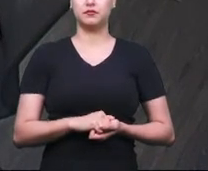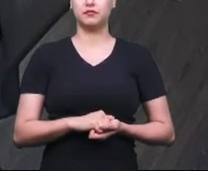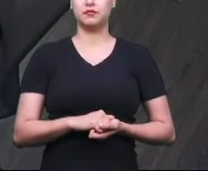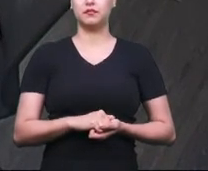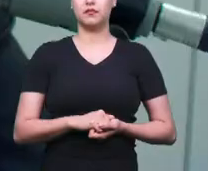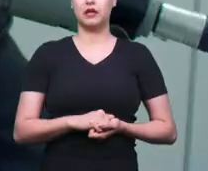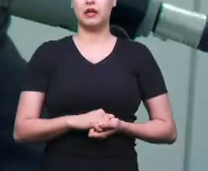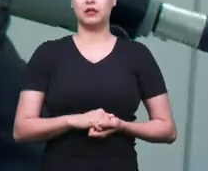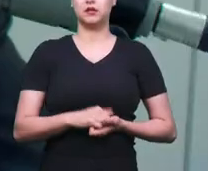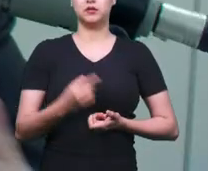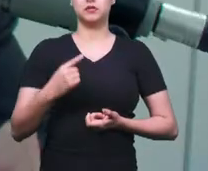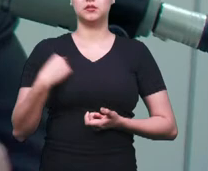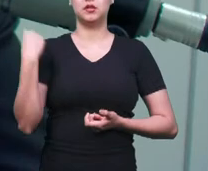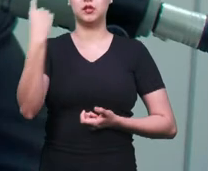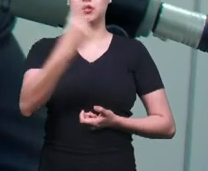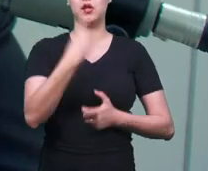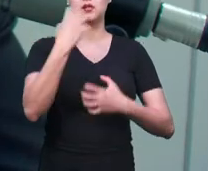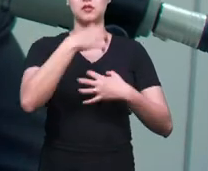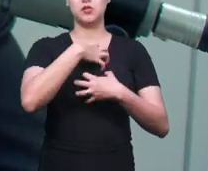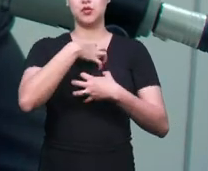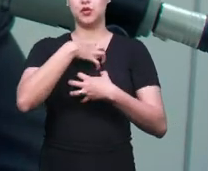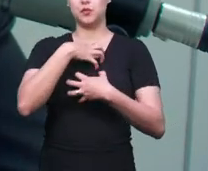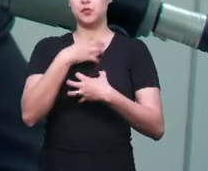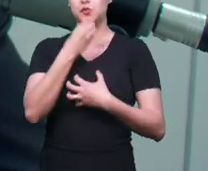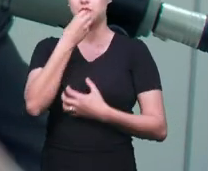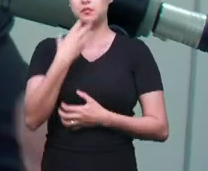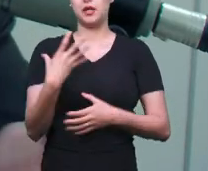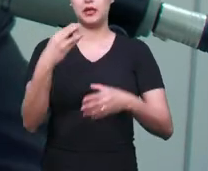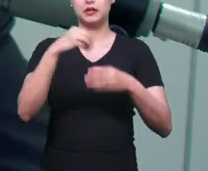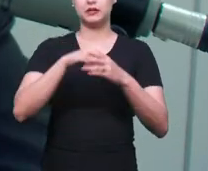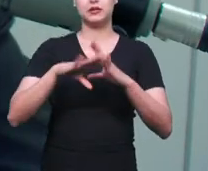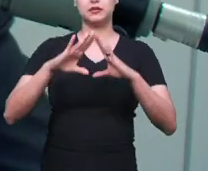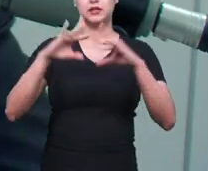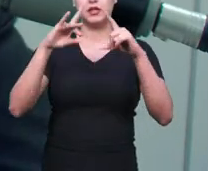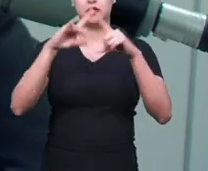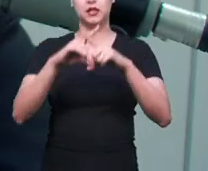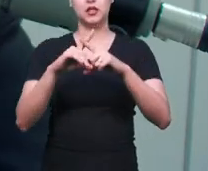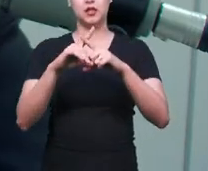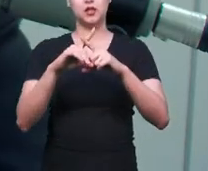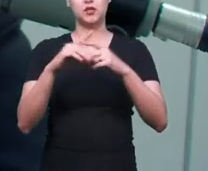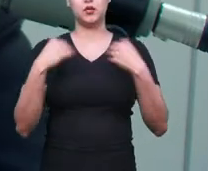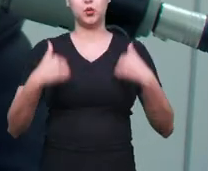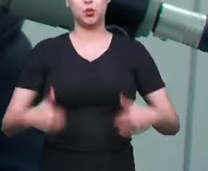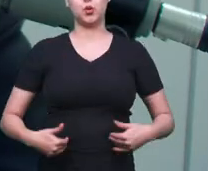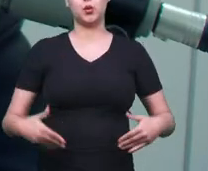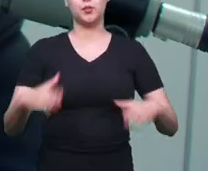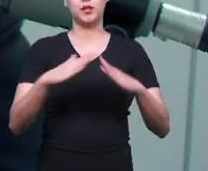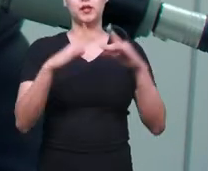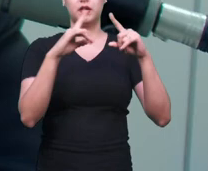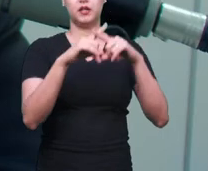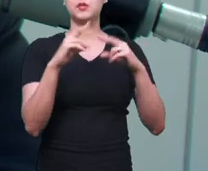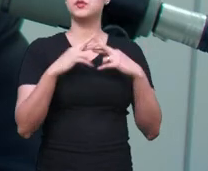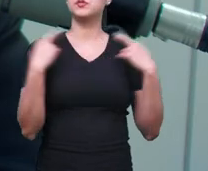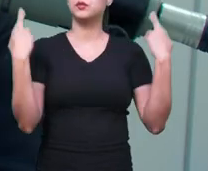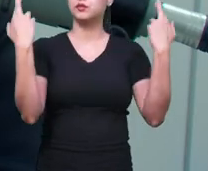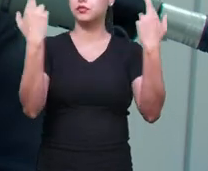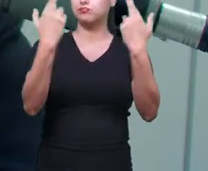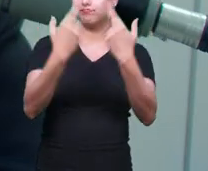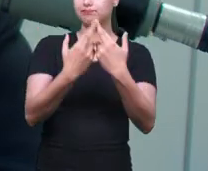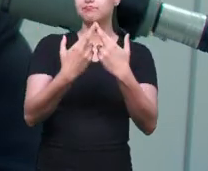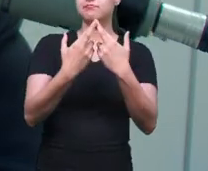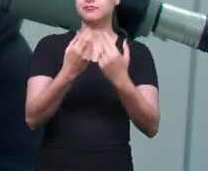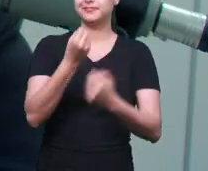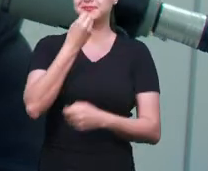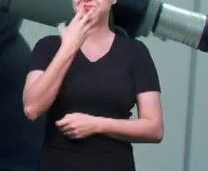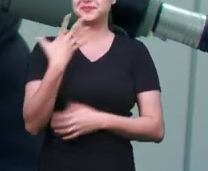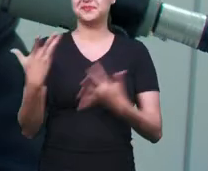irmãos, no meio da igreja, o corpo, né? Que a gente chama, a igreja reunida, que é uma coisa, assim, muito,